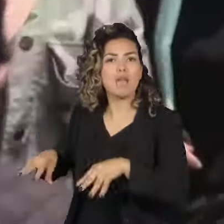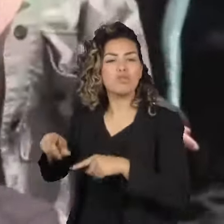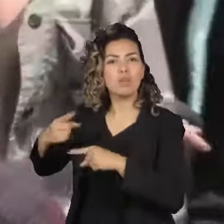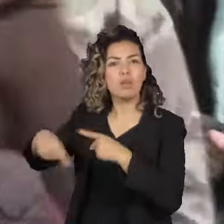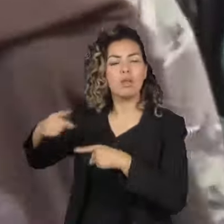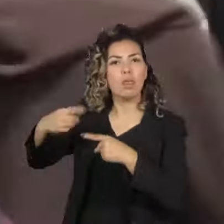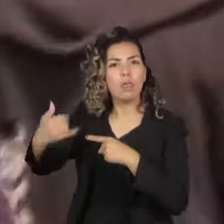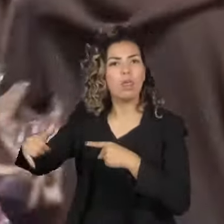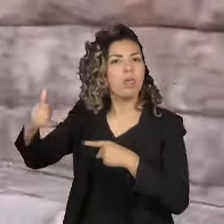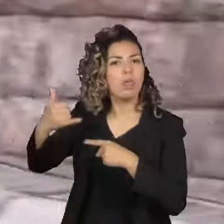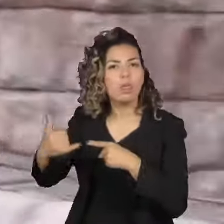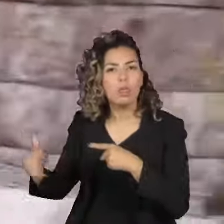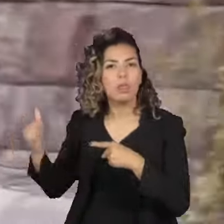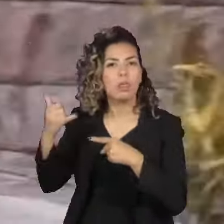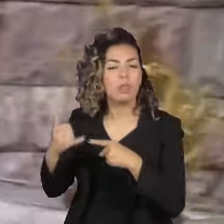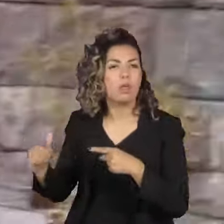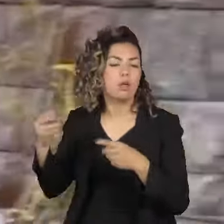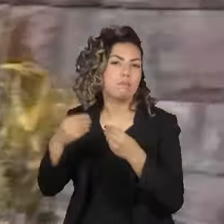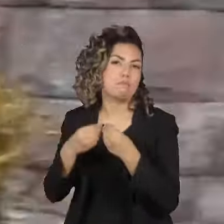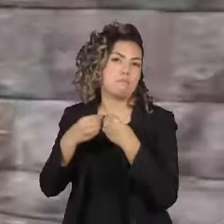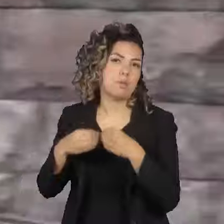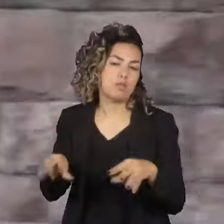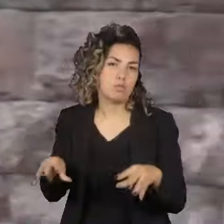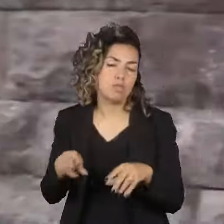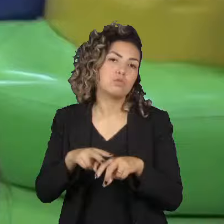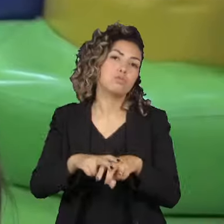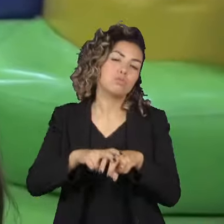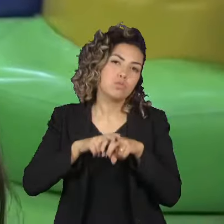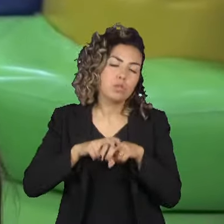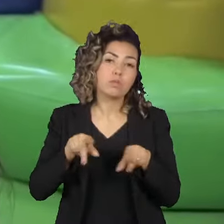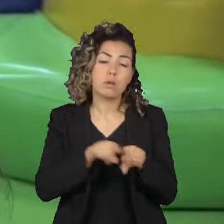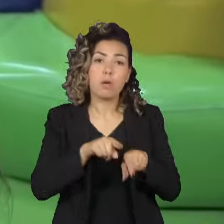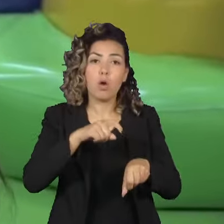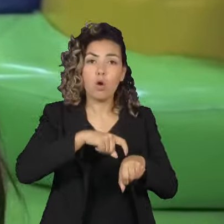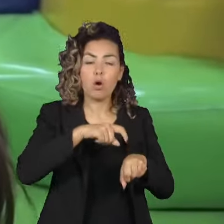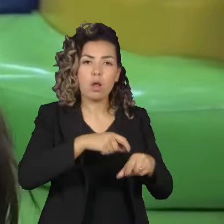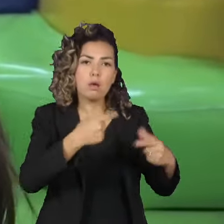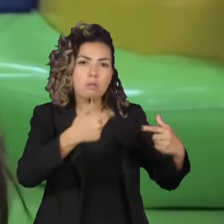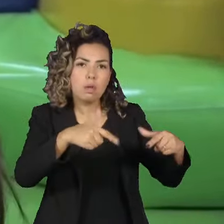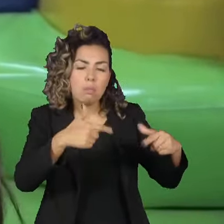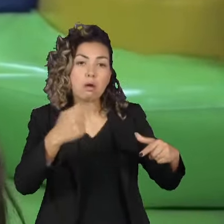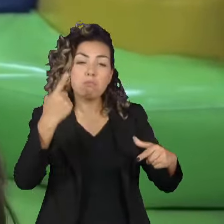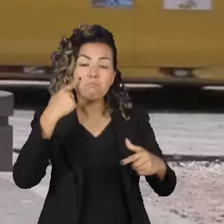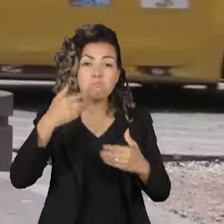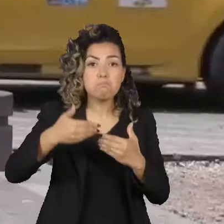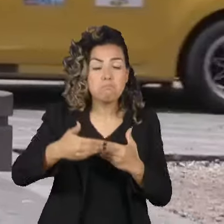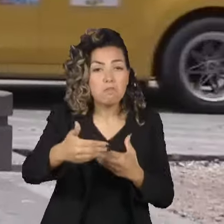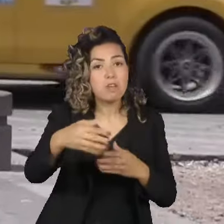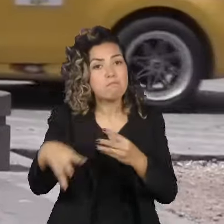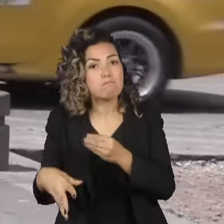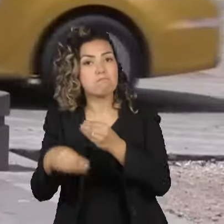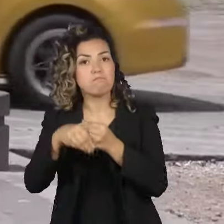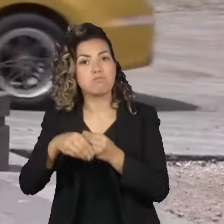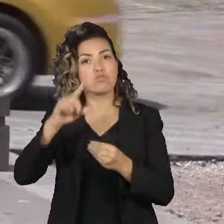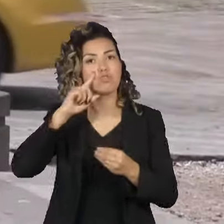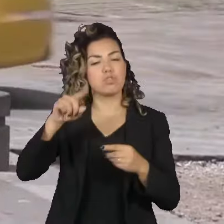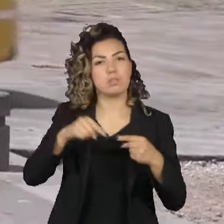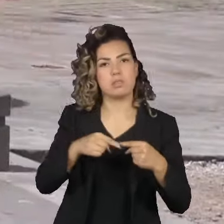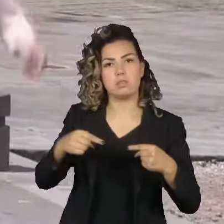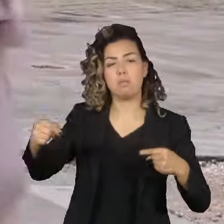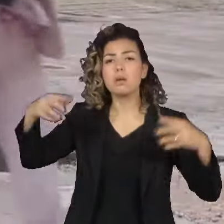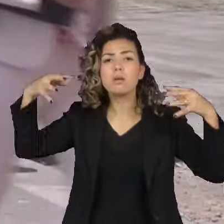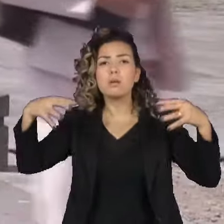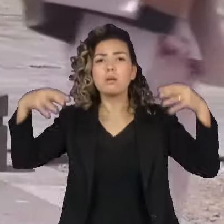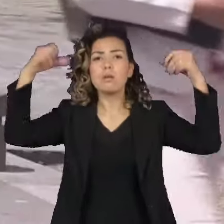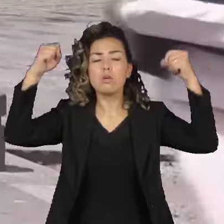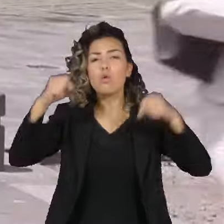Em resposta a essas interrupções, o teletrabalho será implementado no setor público em alguns dias da semana. Os apagões devem acontecer